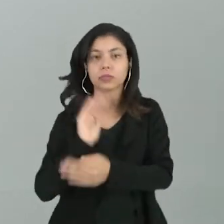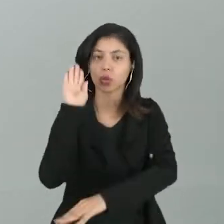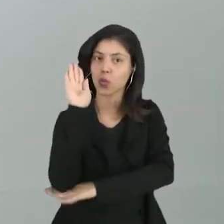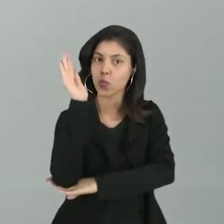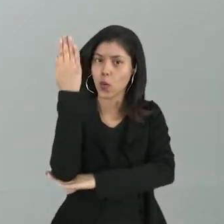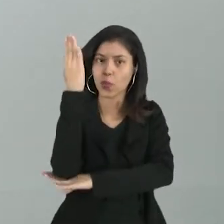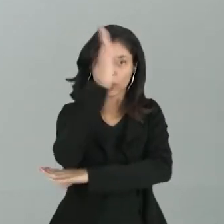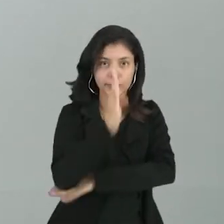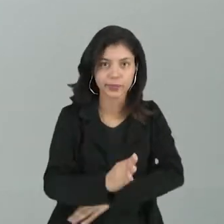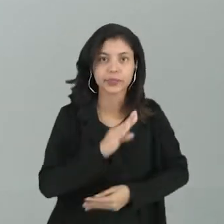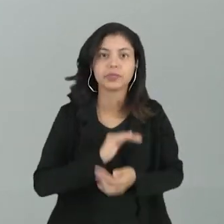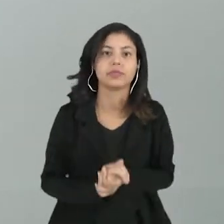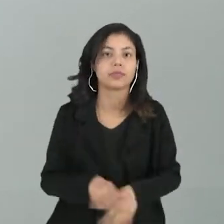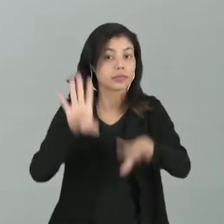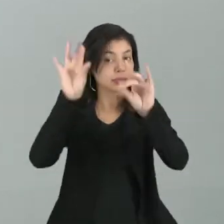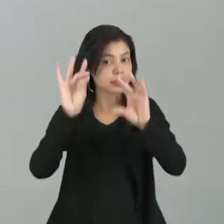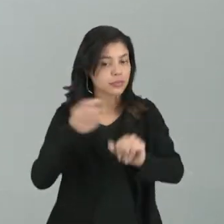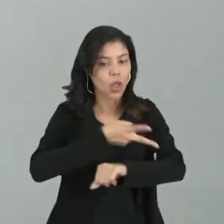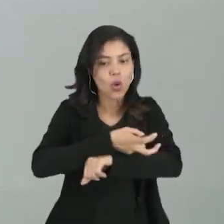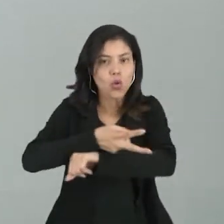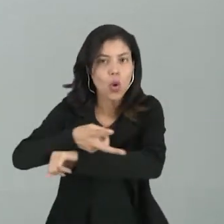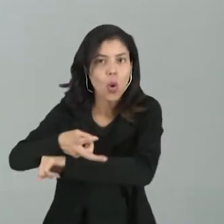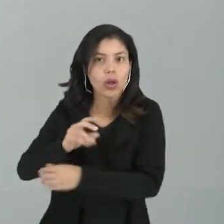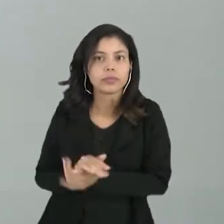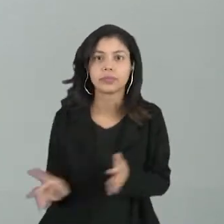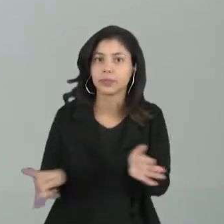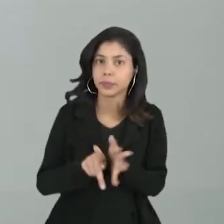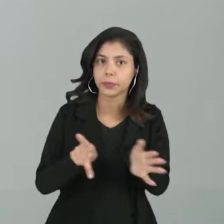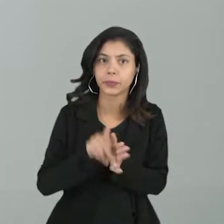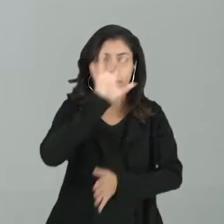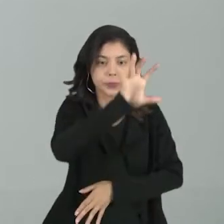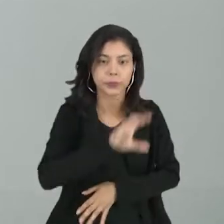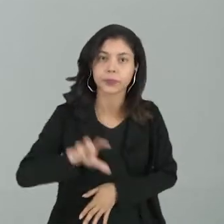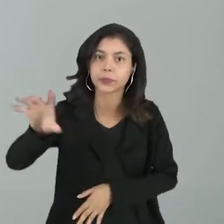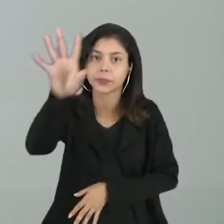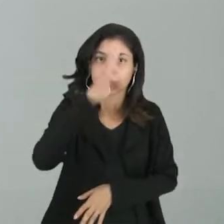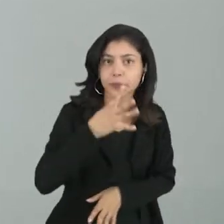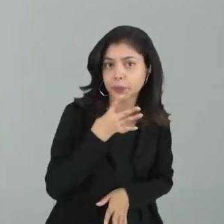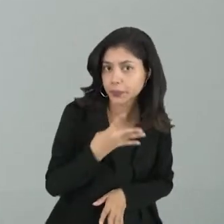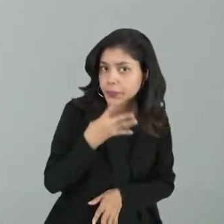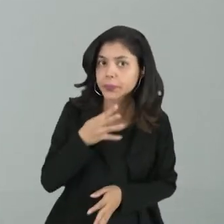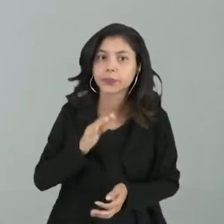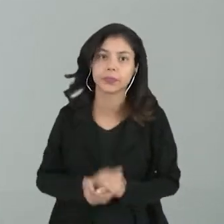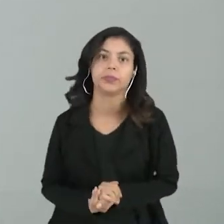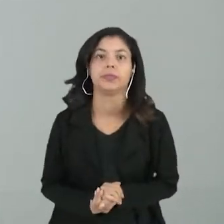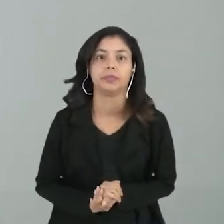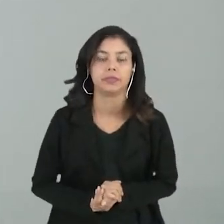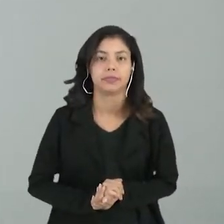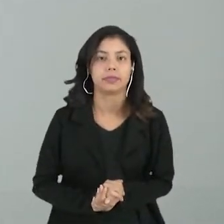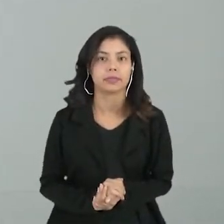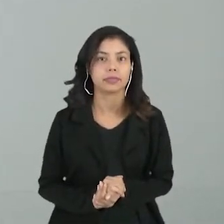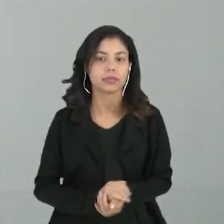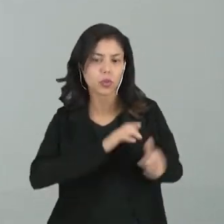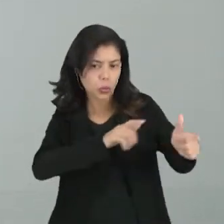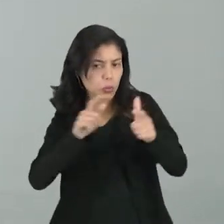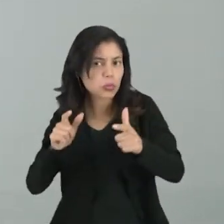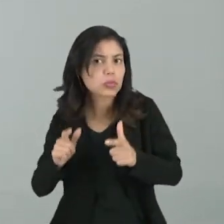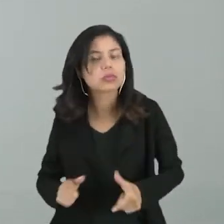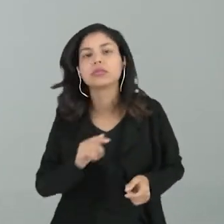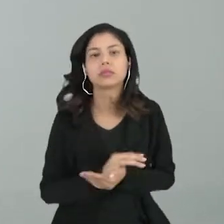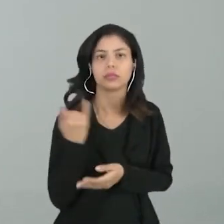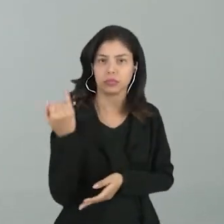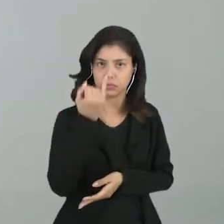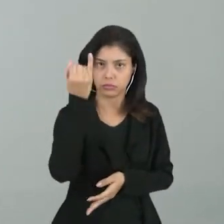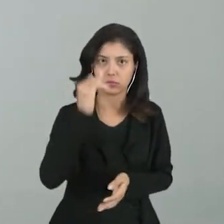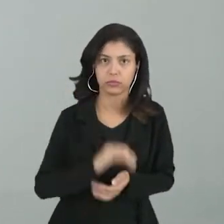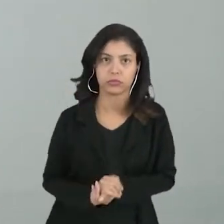pau-brasil, as expedições exploratórias que vieram à região aí para conhecer, né? O espaço,